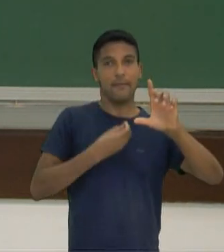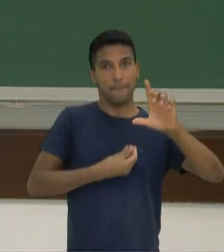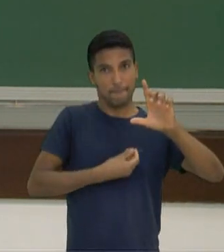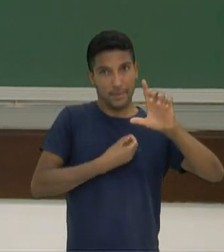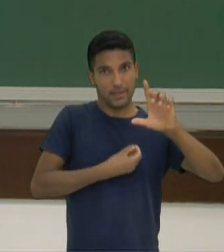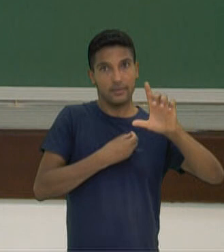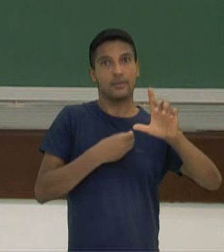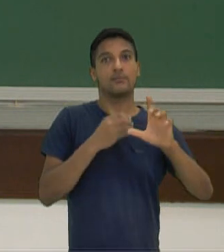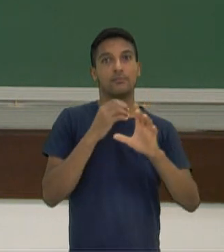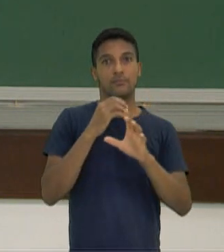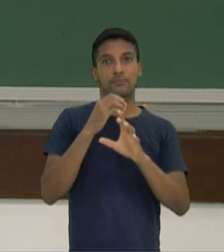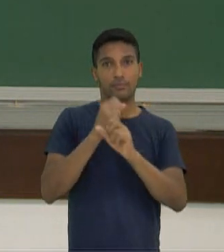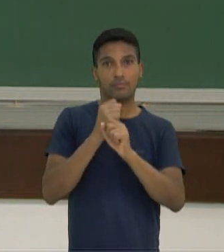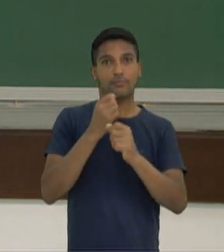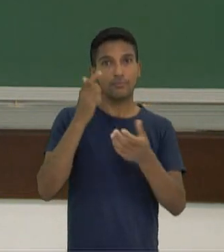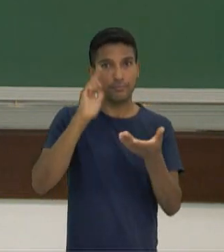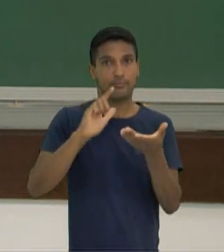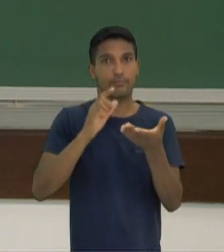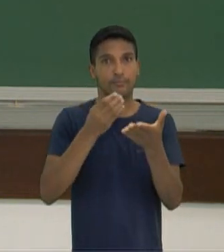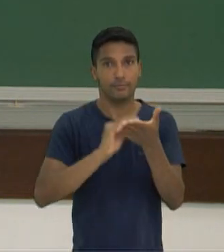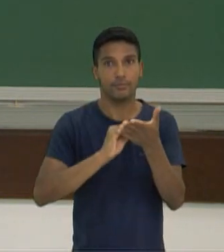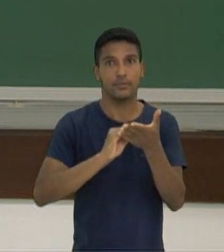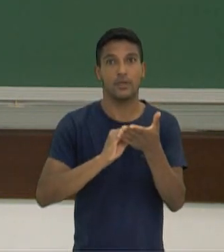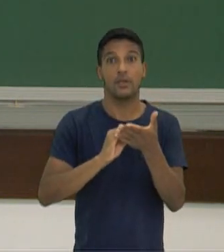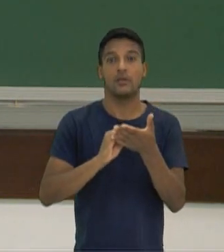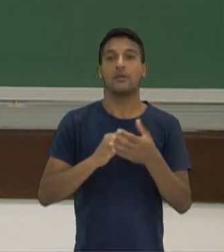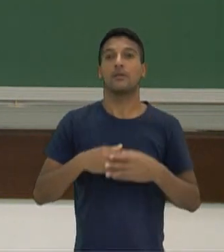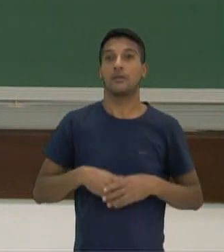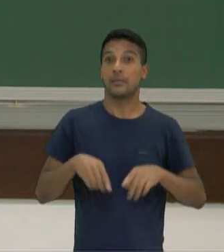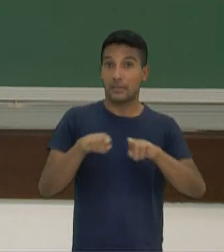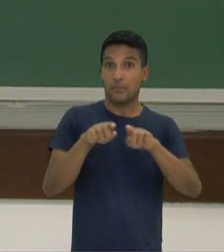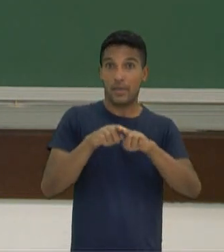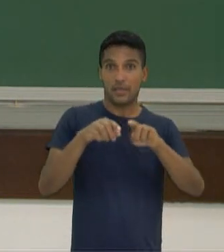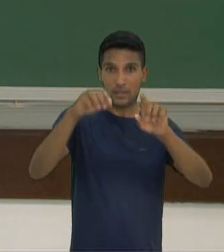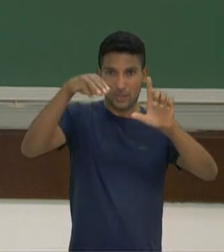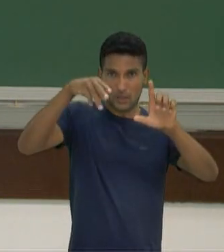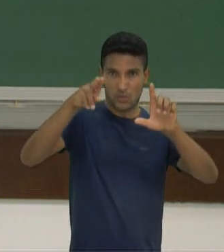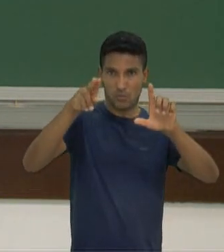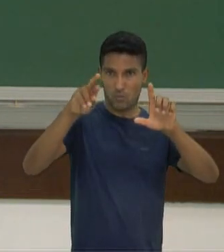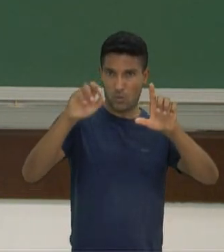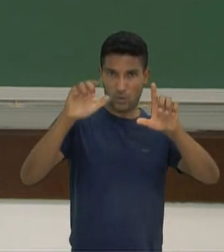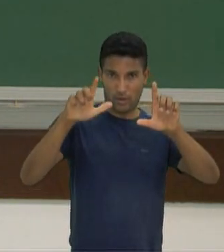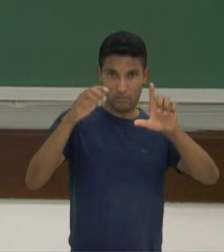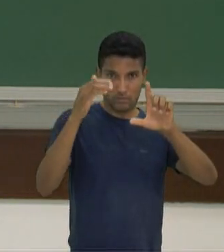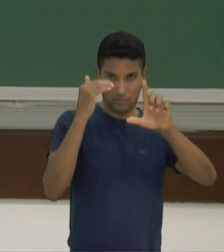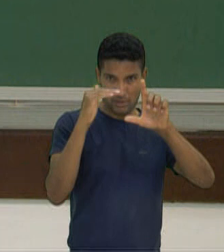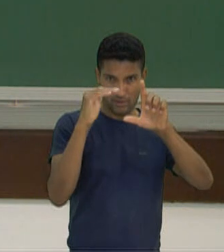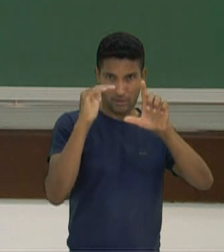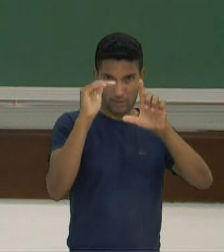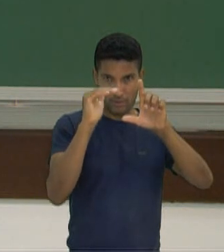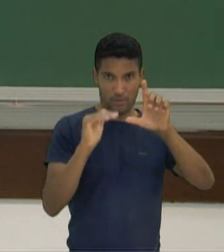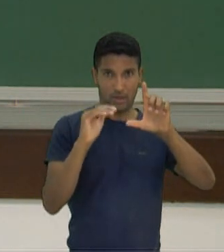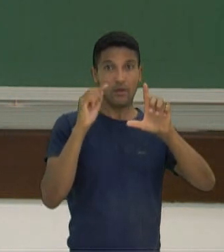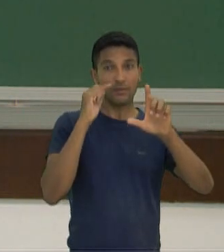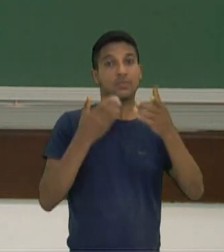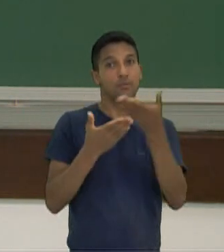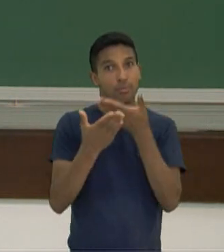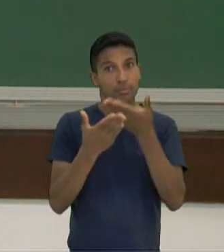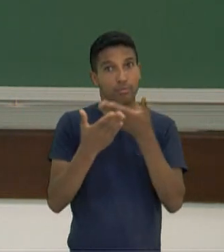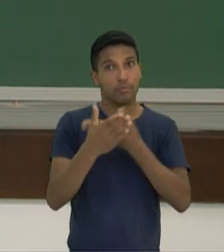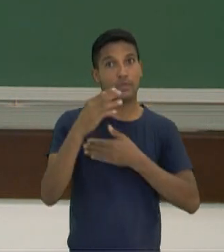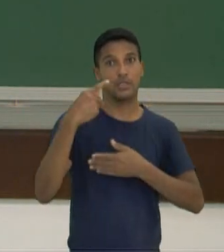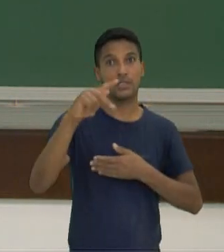essa tarefa. Também veja as demais que seu professor está postando, interaja com ele no mural. Não deixe ele falando sozinho, não.